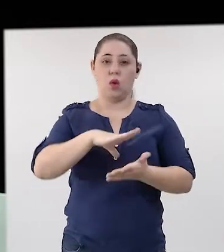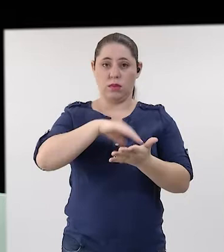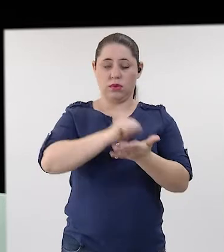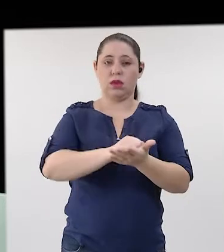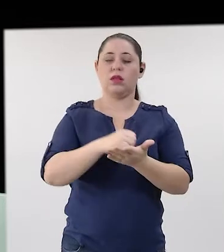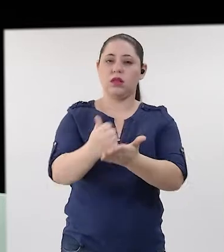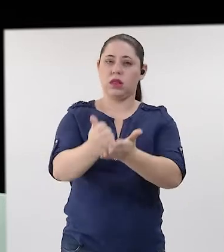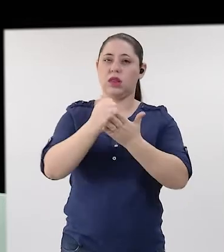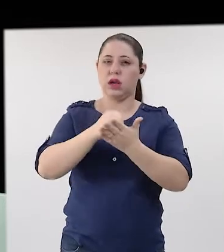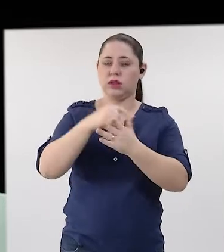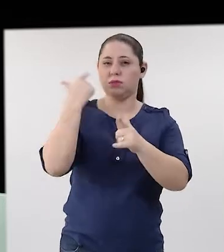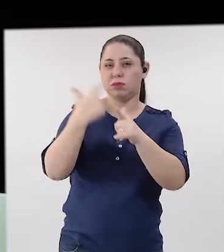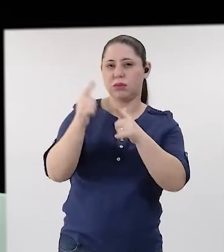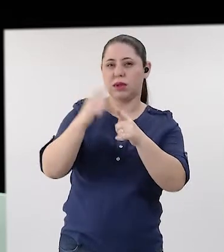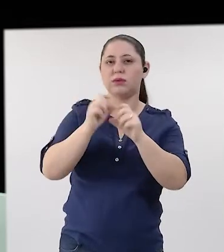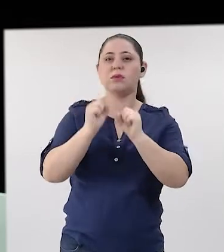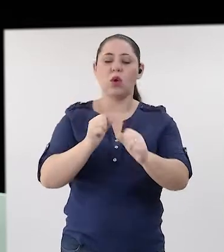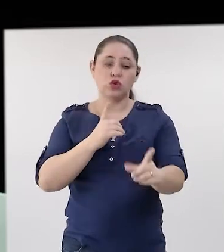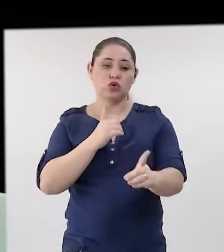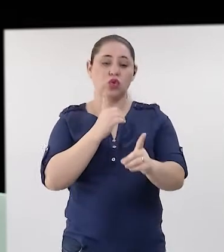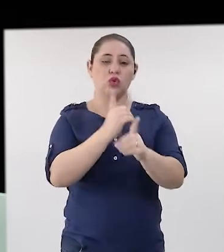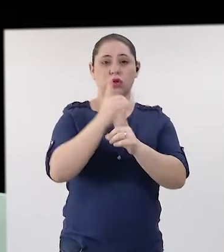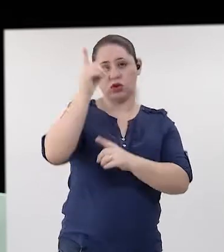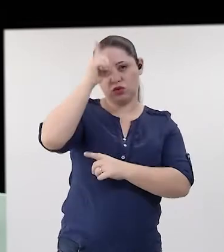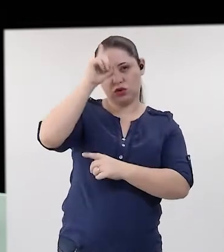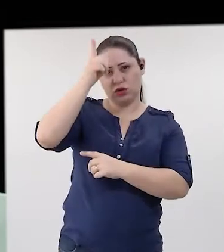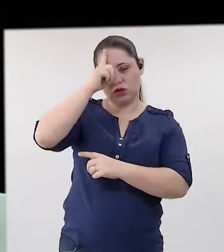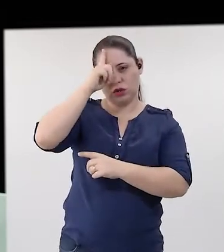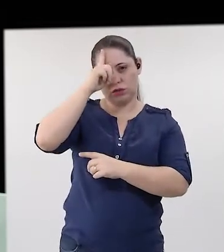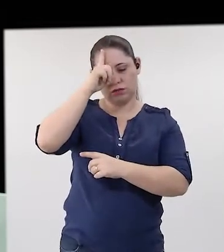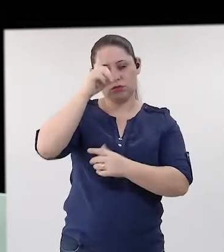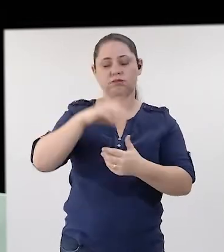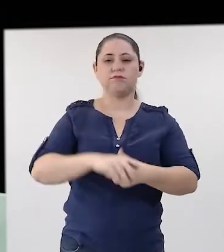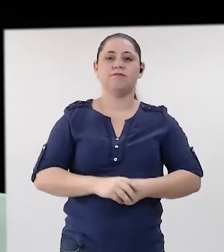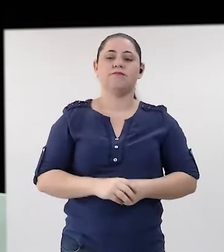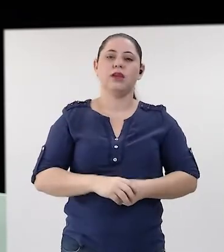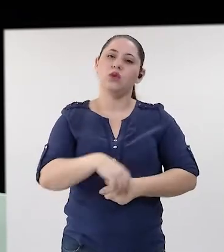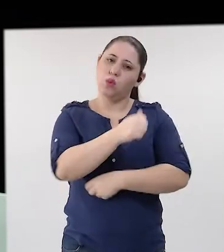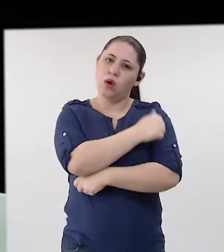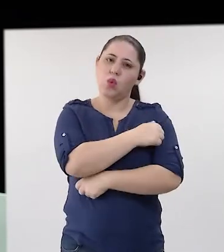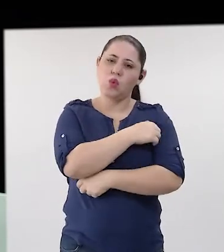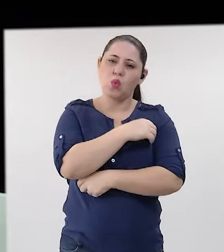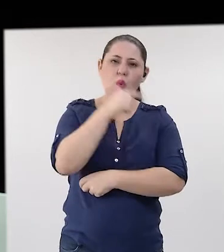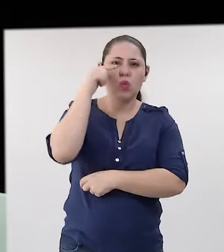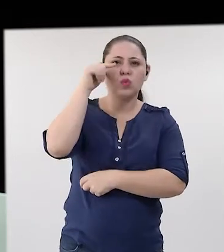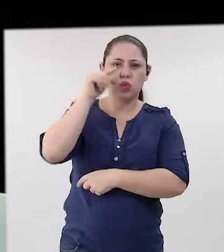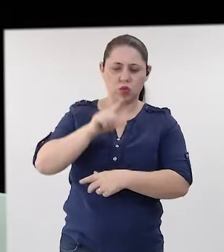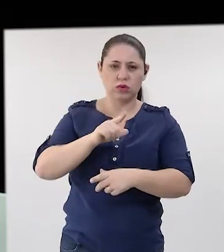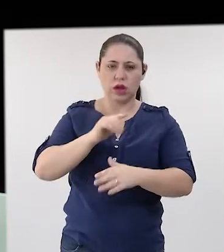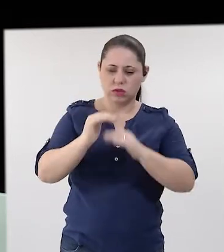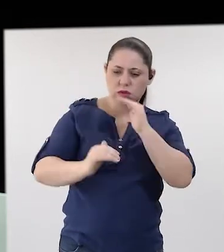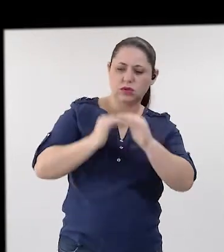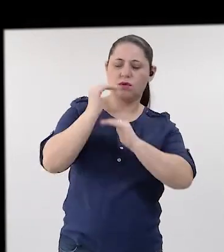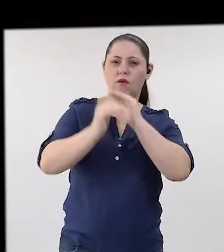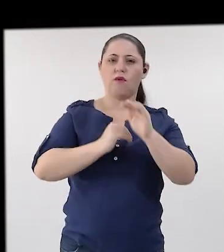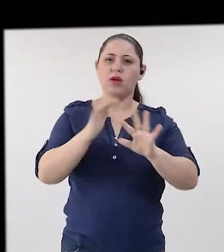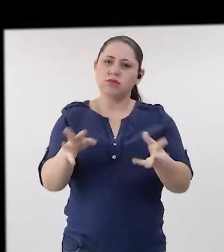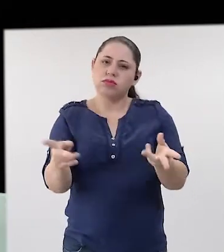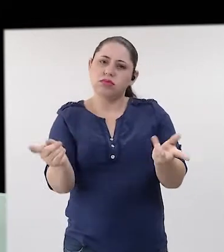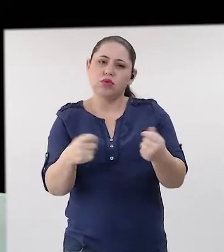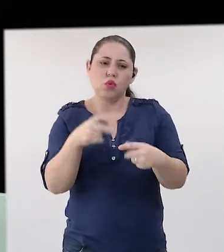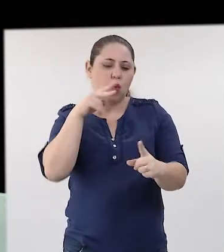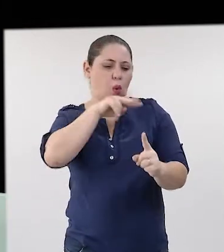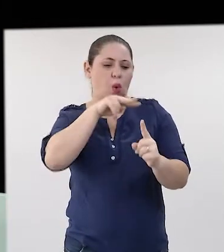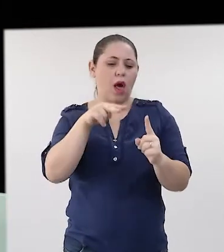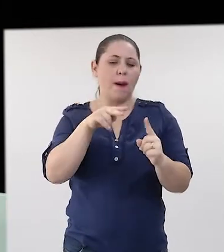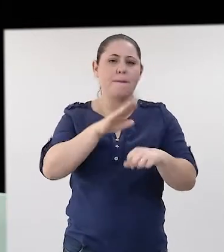O aplicativo, então, ele traz problemáticas que a gente pode encontrar no nosso dia a dia, né? E o estudante ele consegue desenvolver algumas